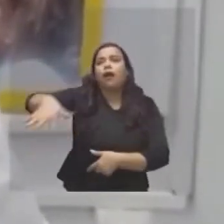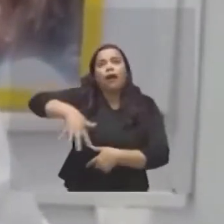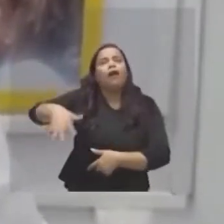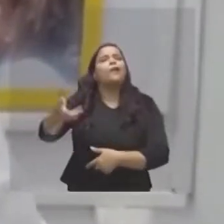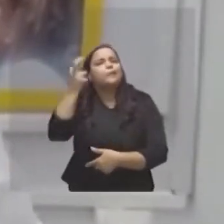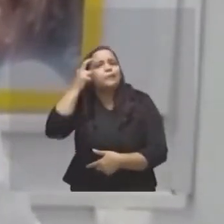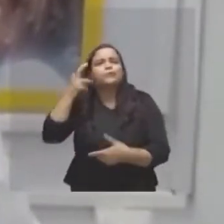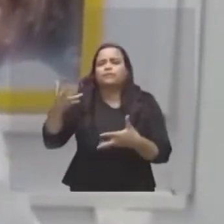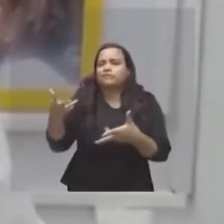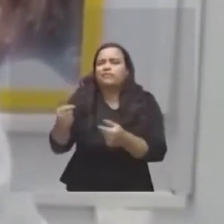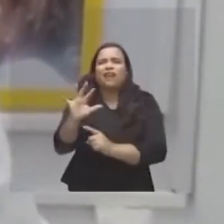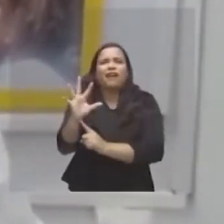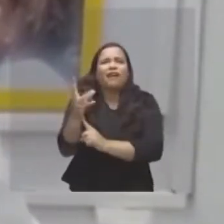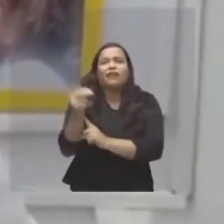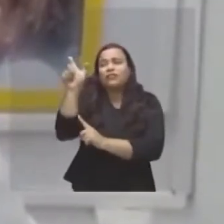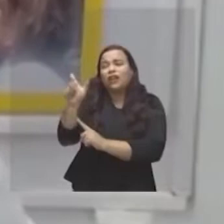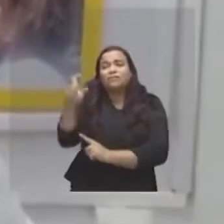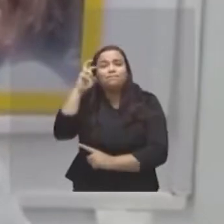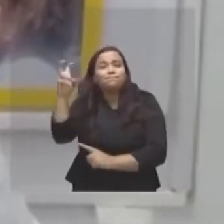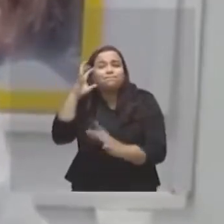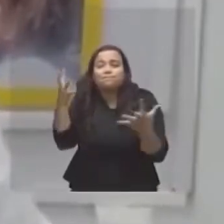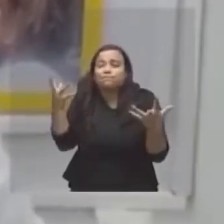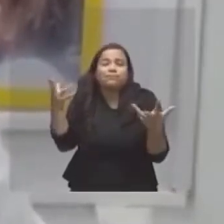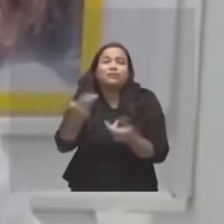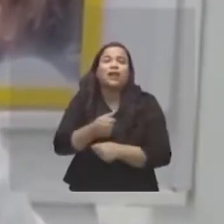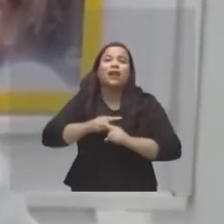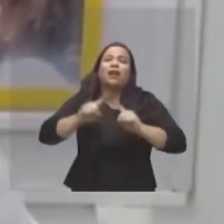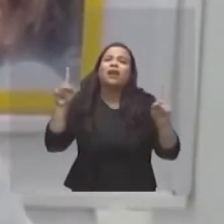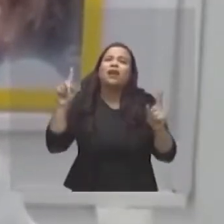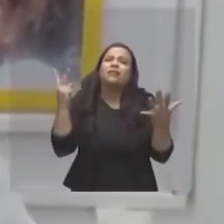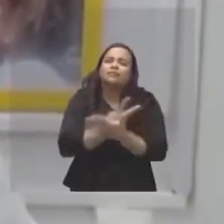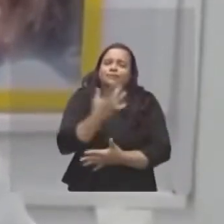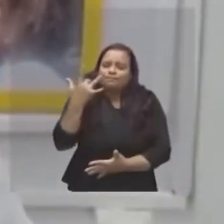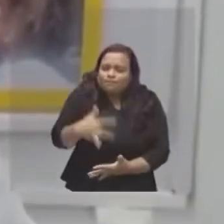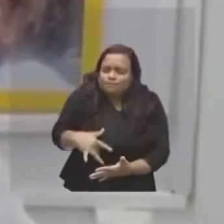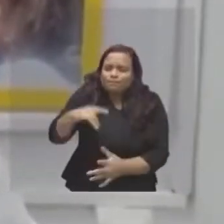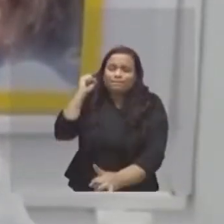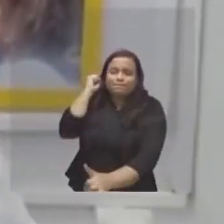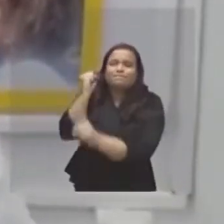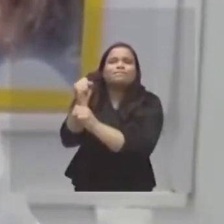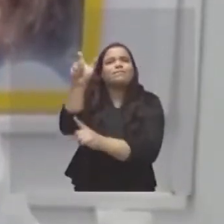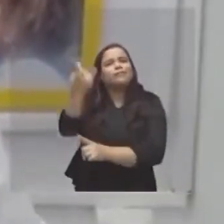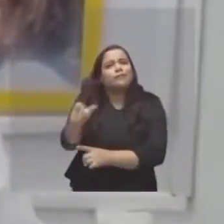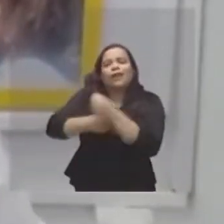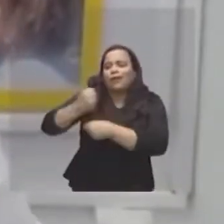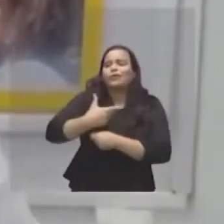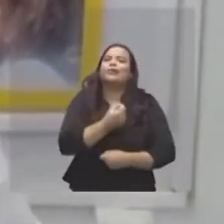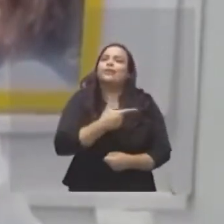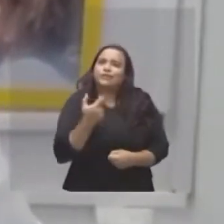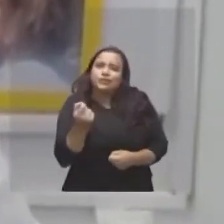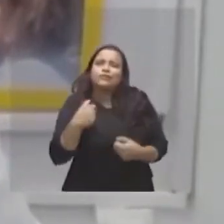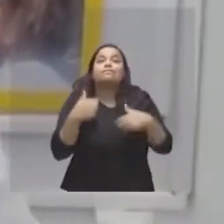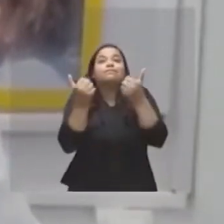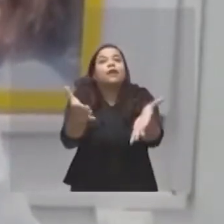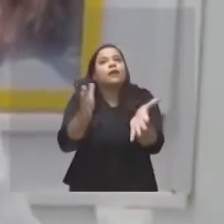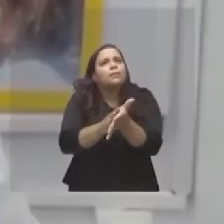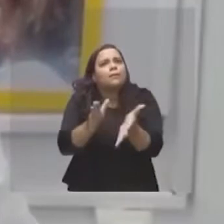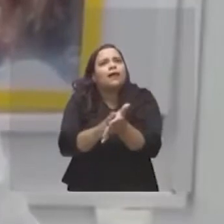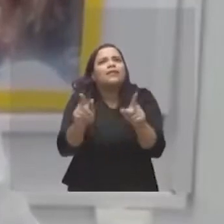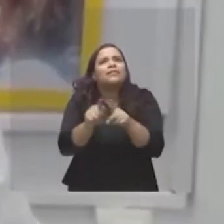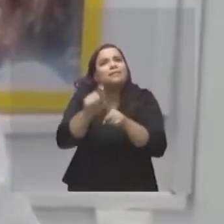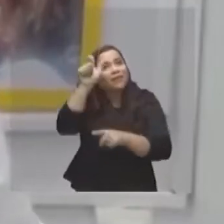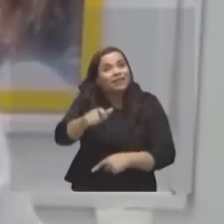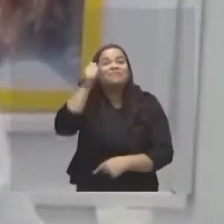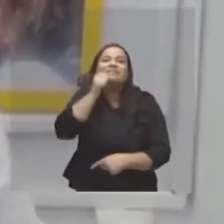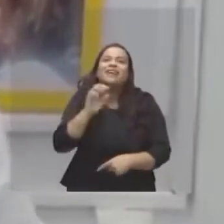das artes, que infelizmente foi brutalmente assassinado em 2020. E parabenizo aqui a